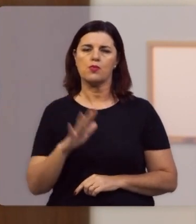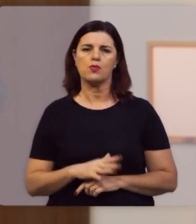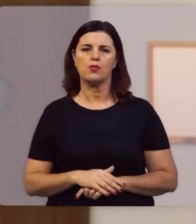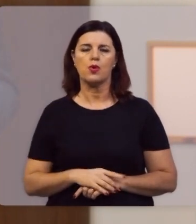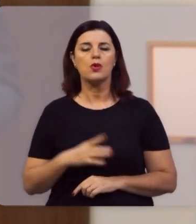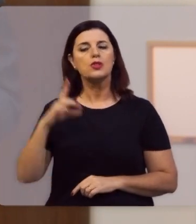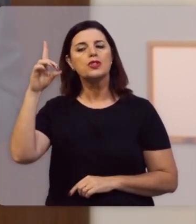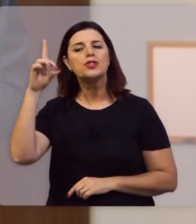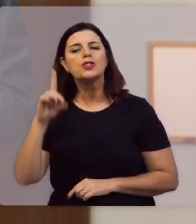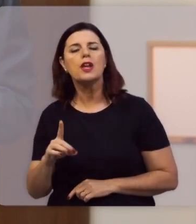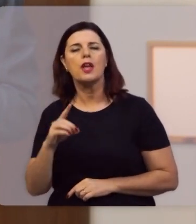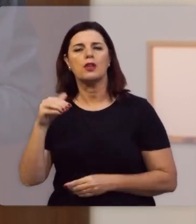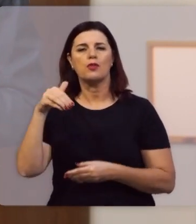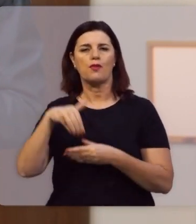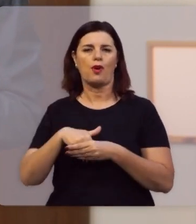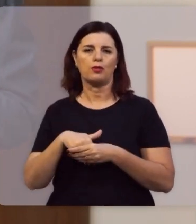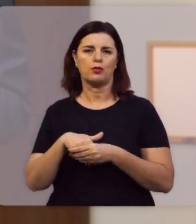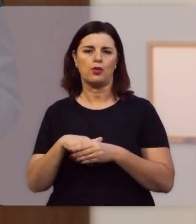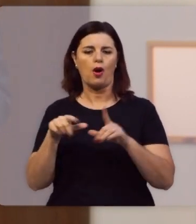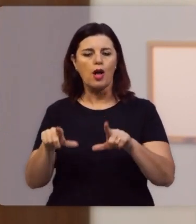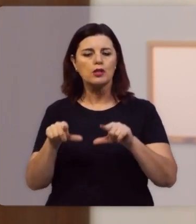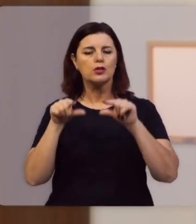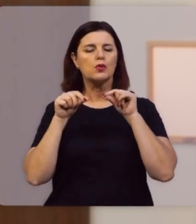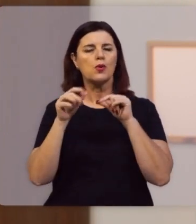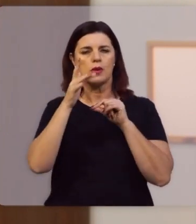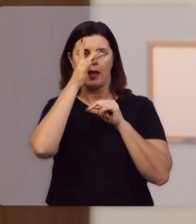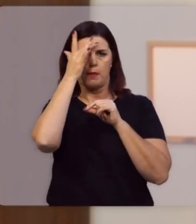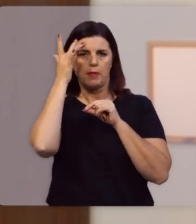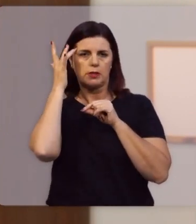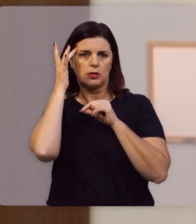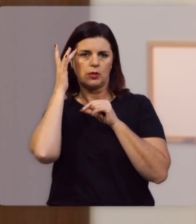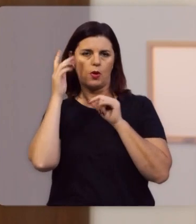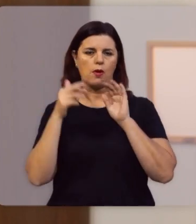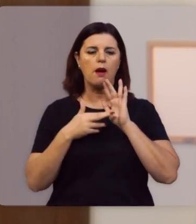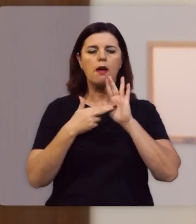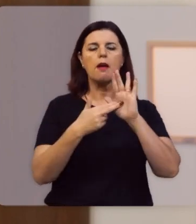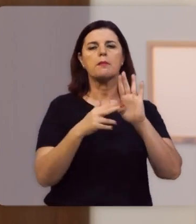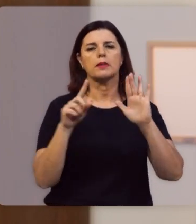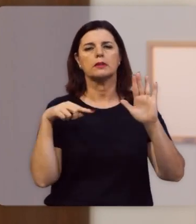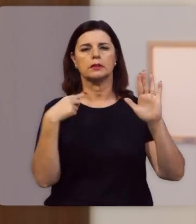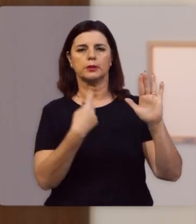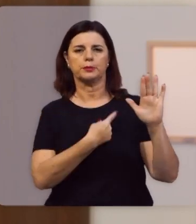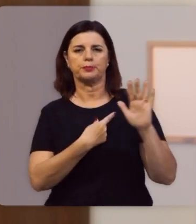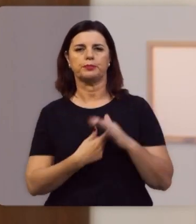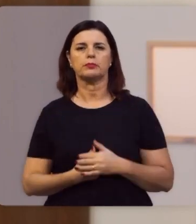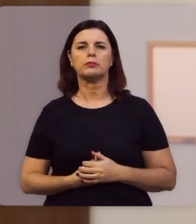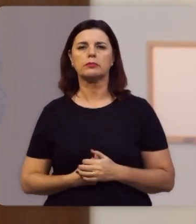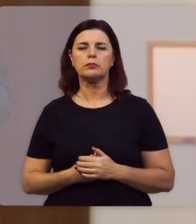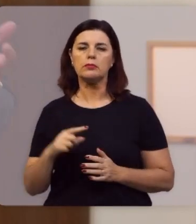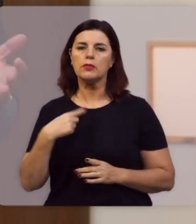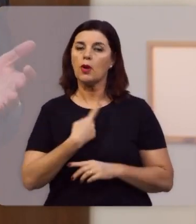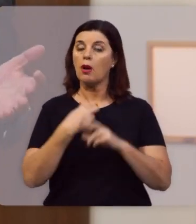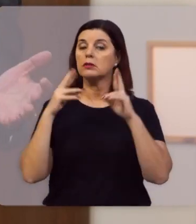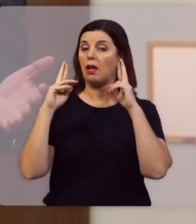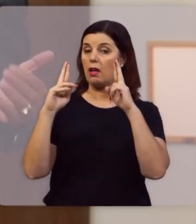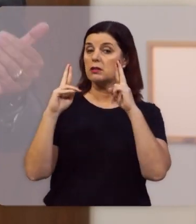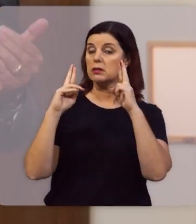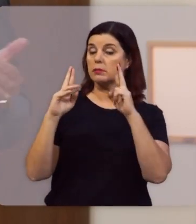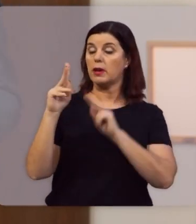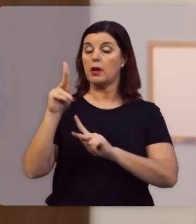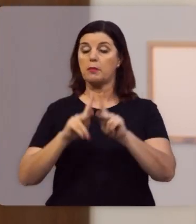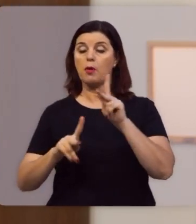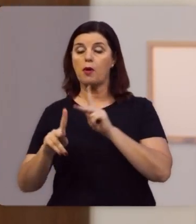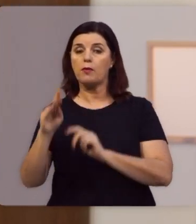direito de votar e de escolher os nossos representantes nós esperamos que